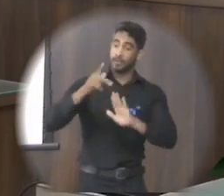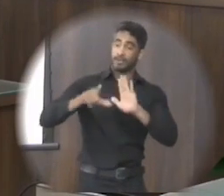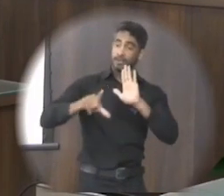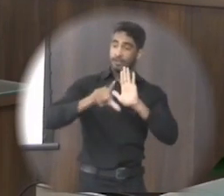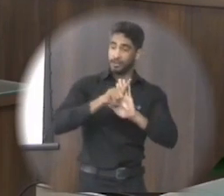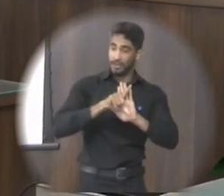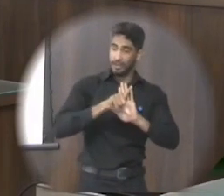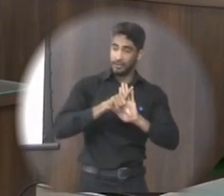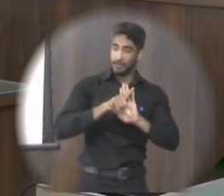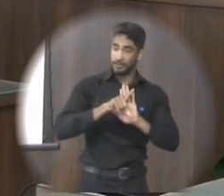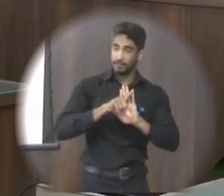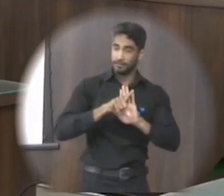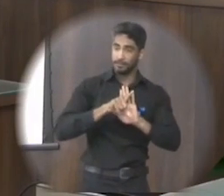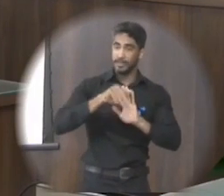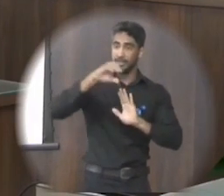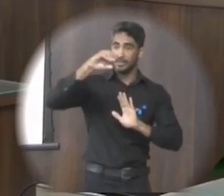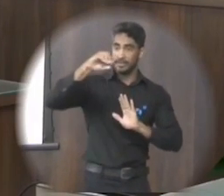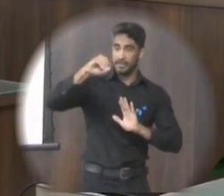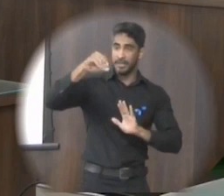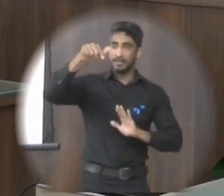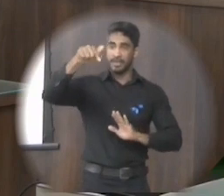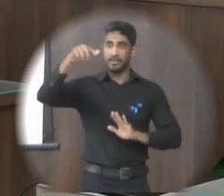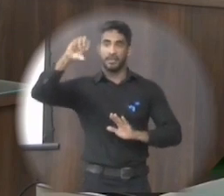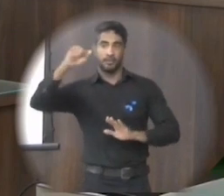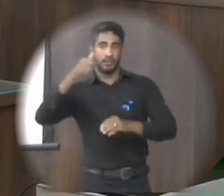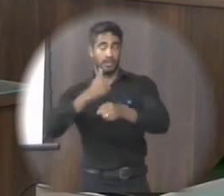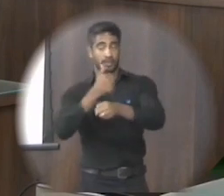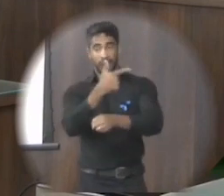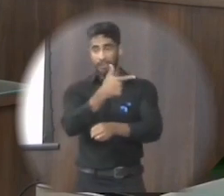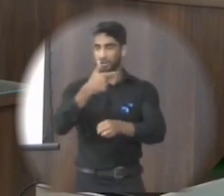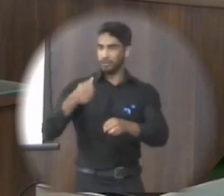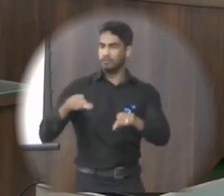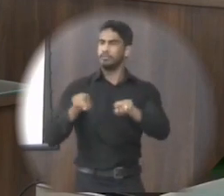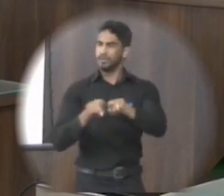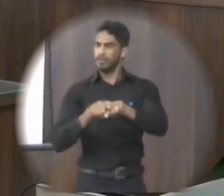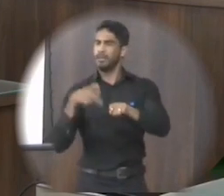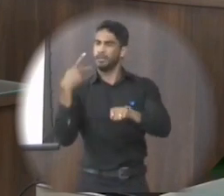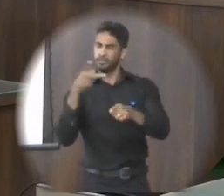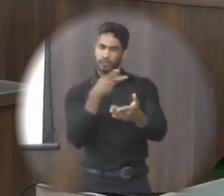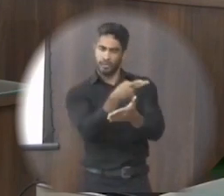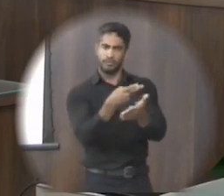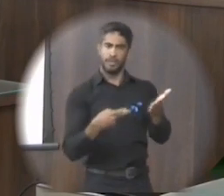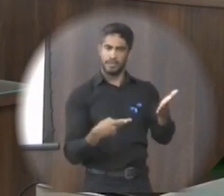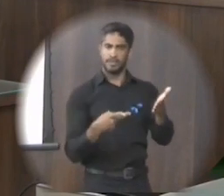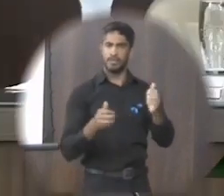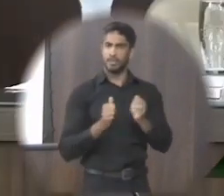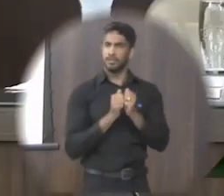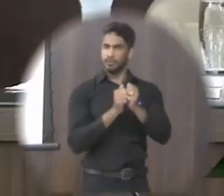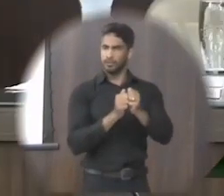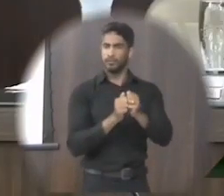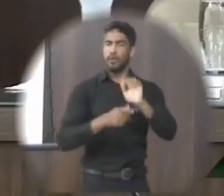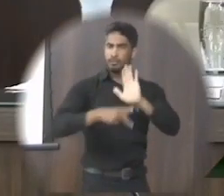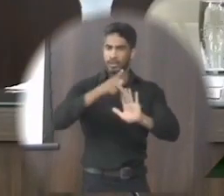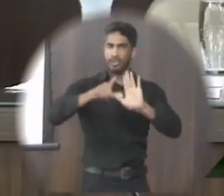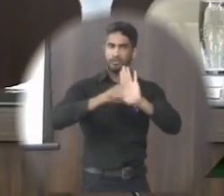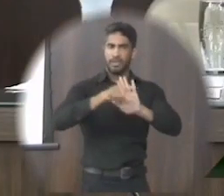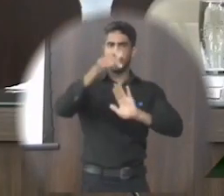lei número 078-2021, bem como os pareceres que o acompanham. Projeto de